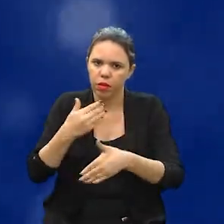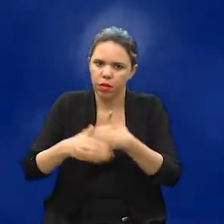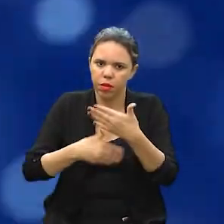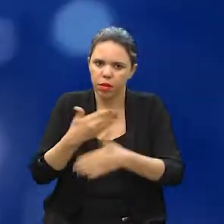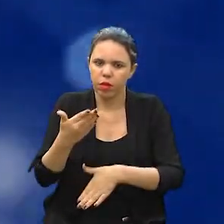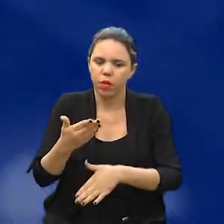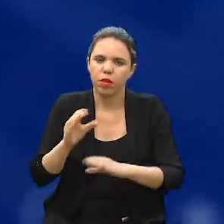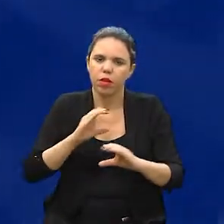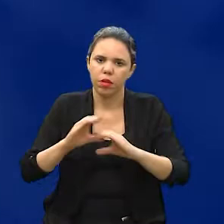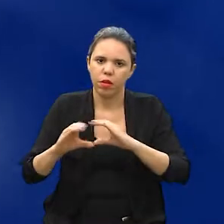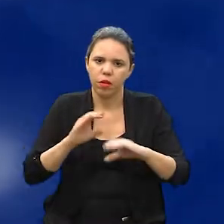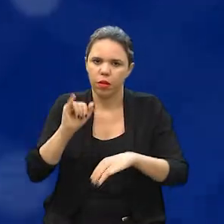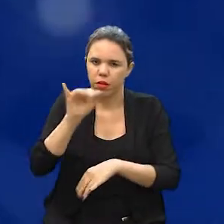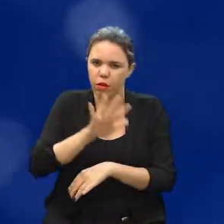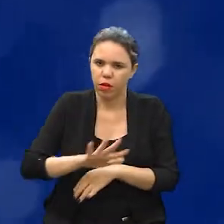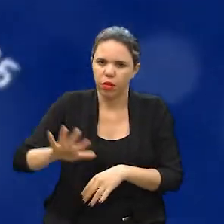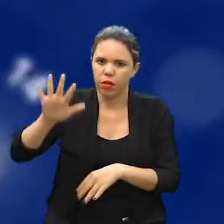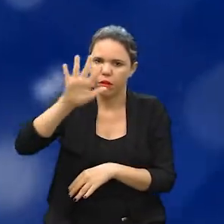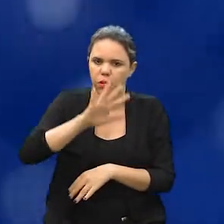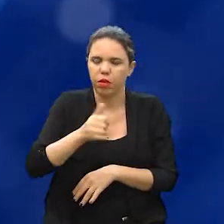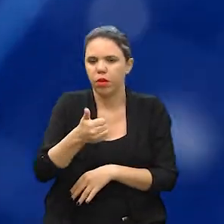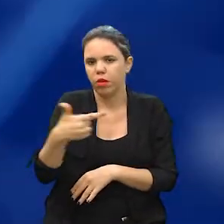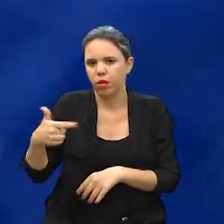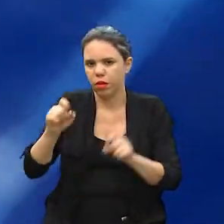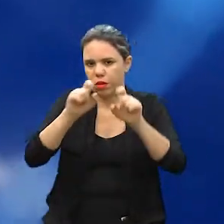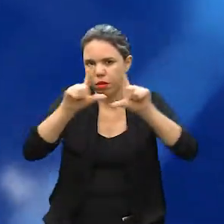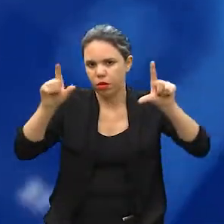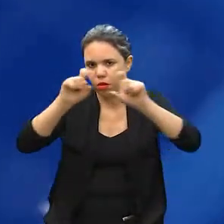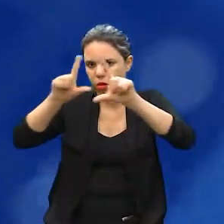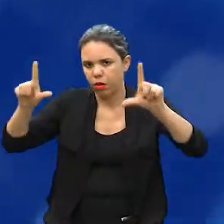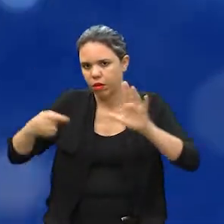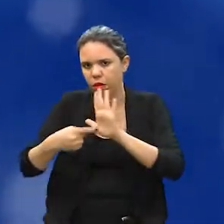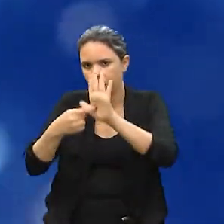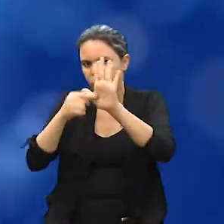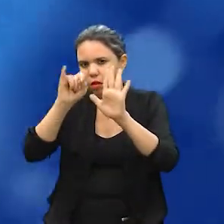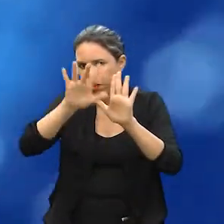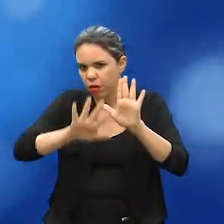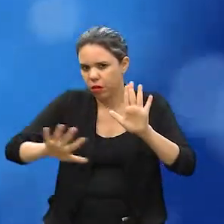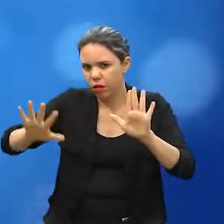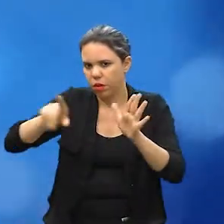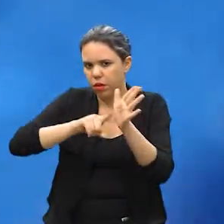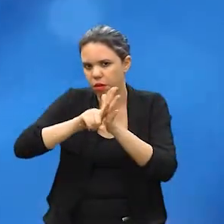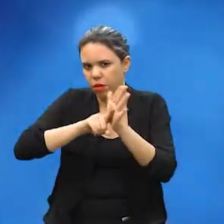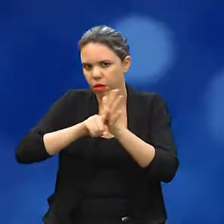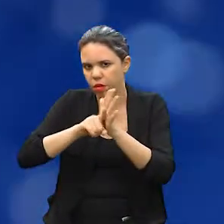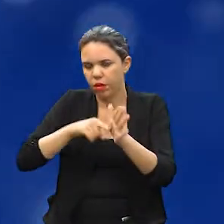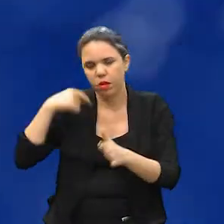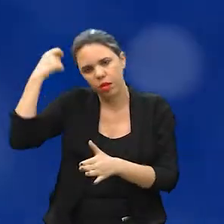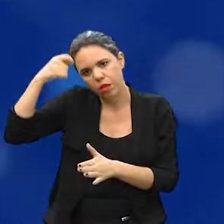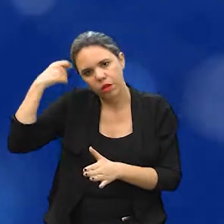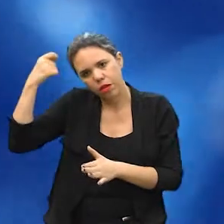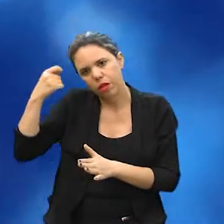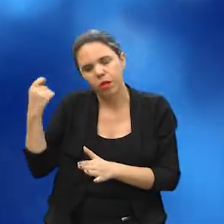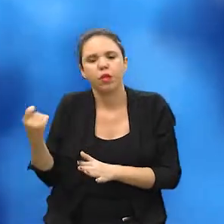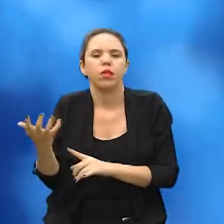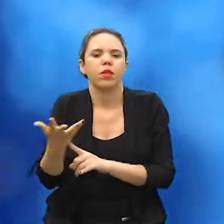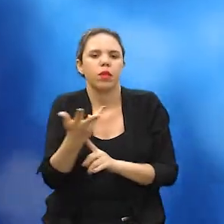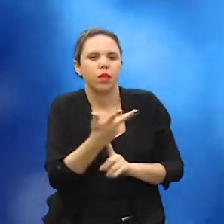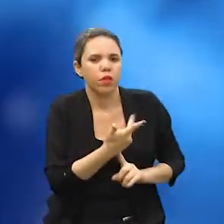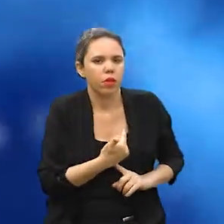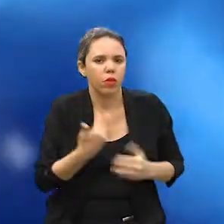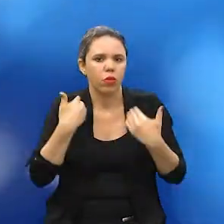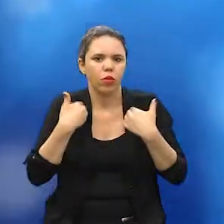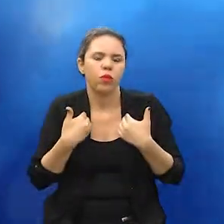e Intermediação da Imagem. São 12 painéis que apresentam imagens das pesquisas artísticas de parte do